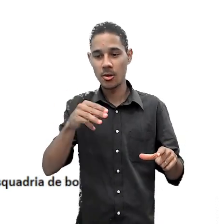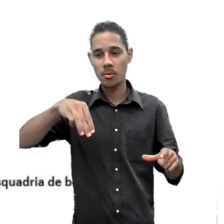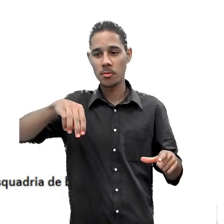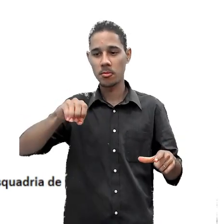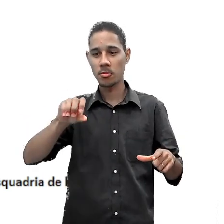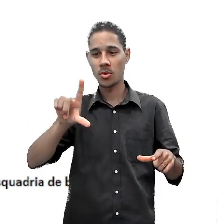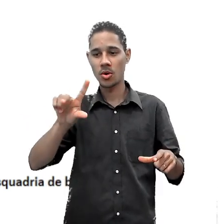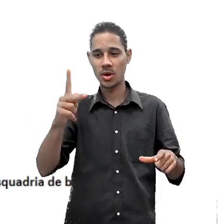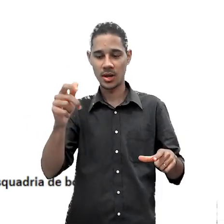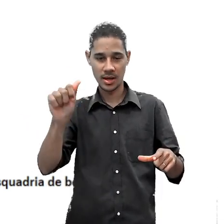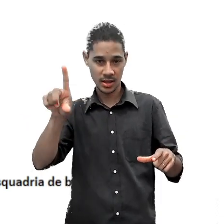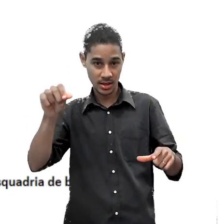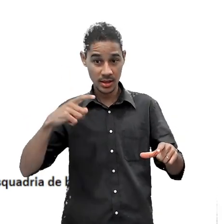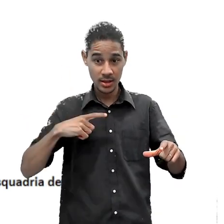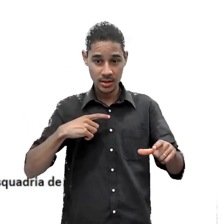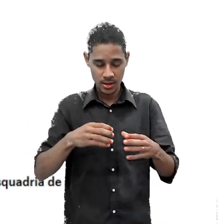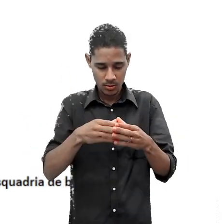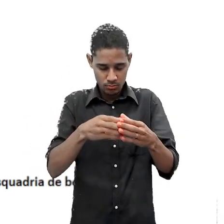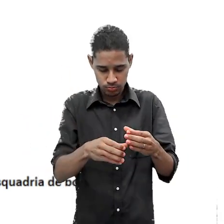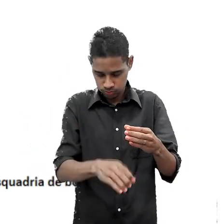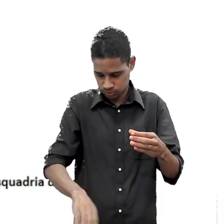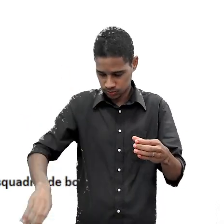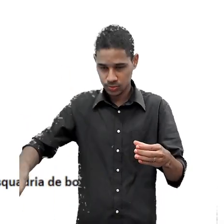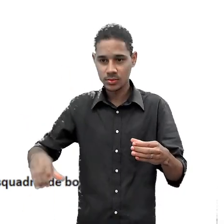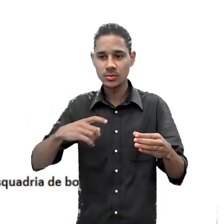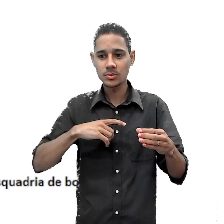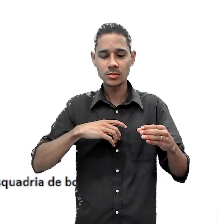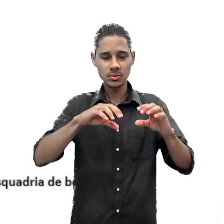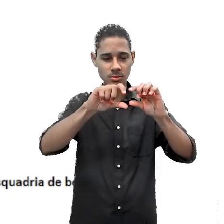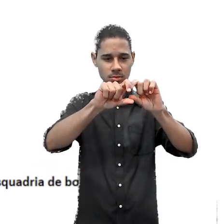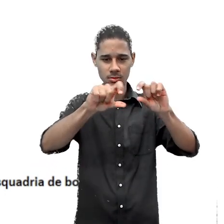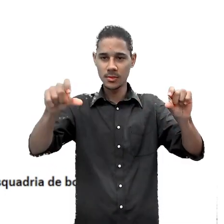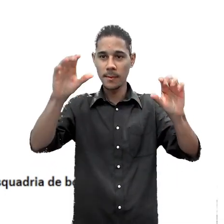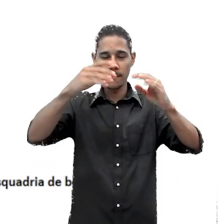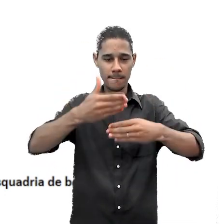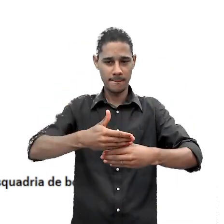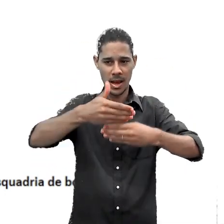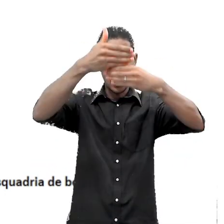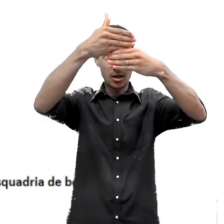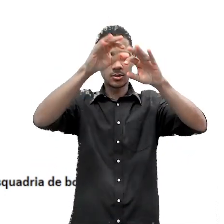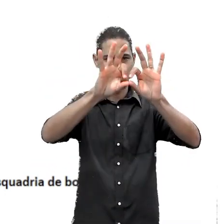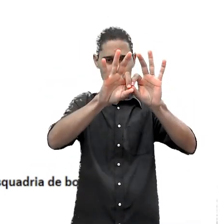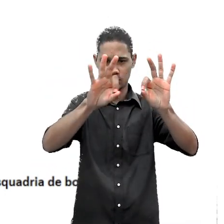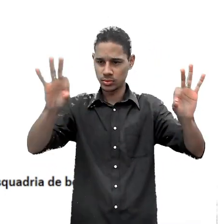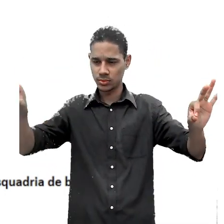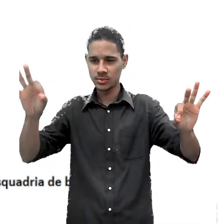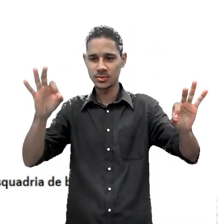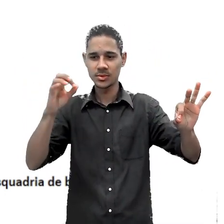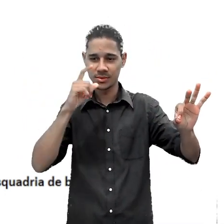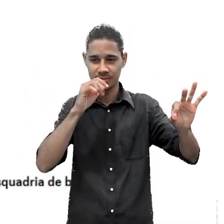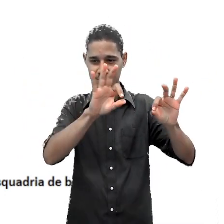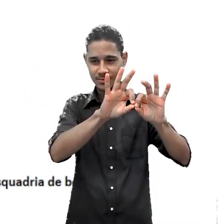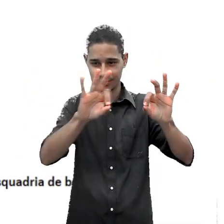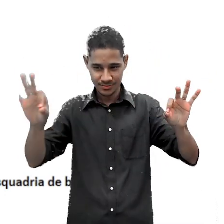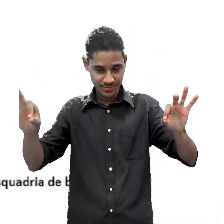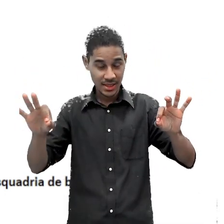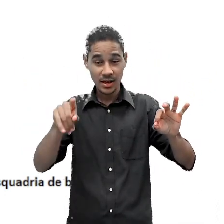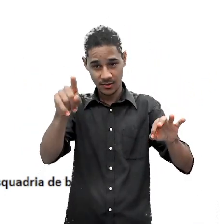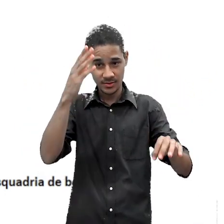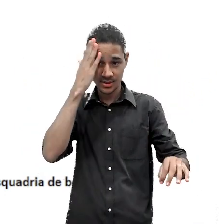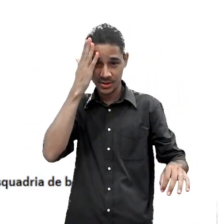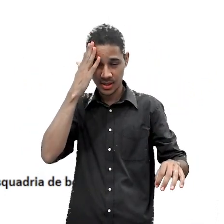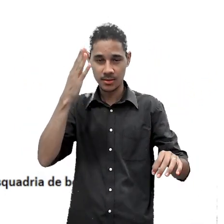de canalização que passa geralmente por dentro das paredes, né? Então é muito importante que o designer saiba por onde é que